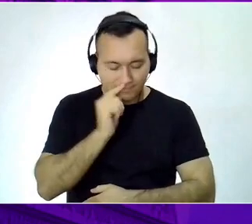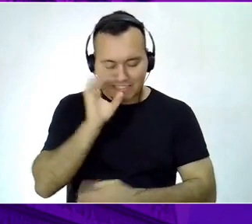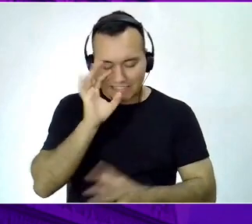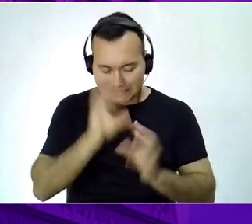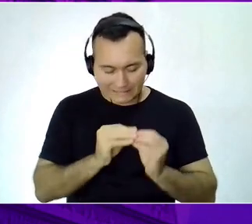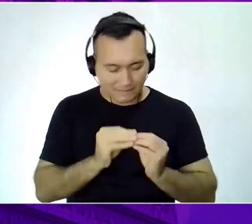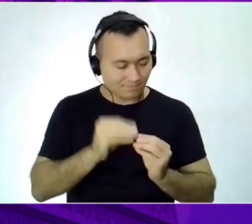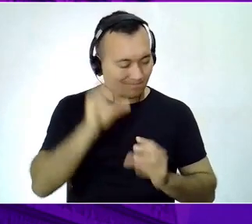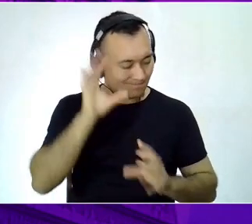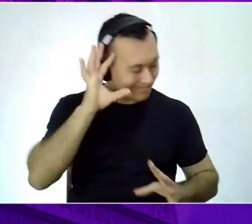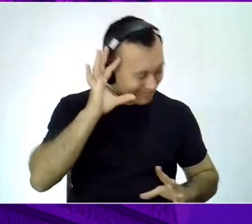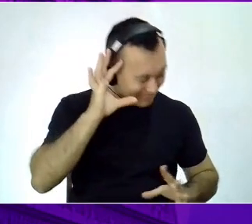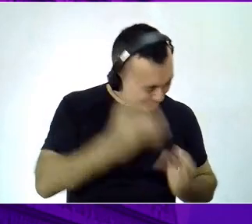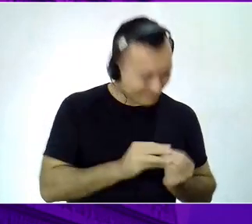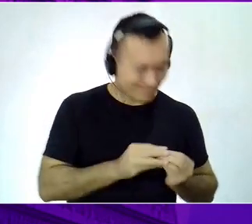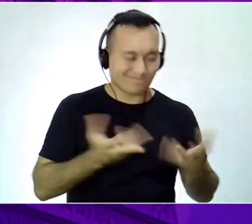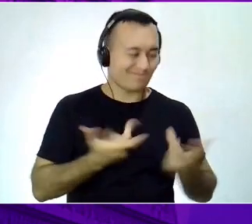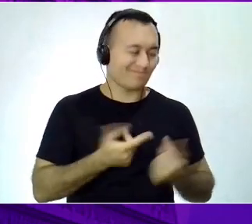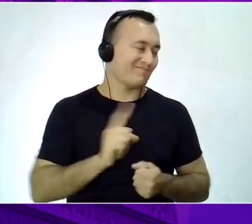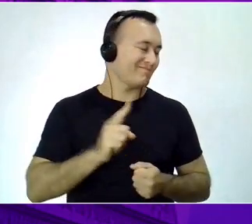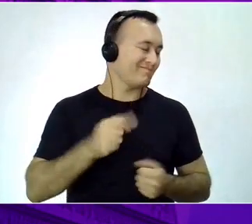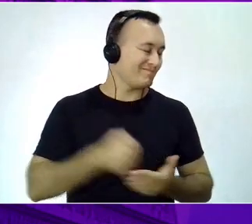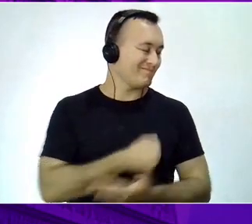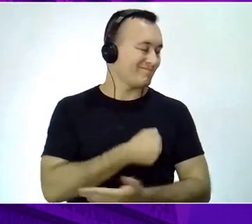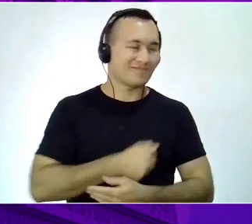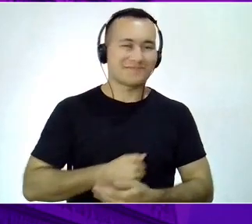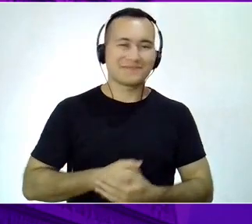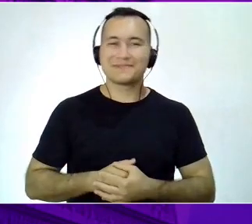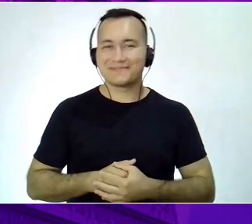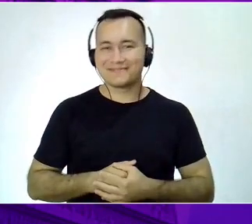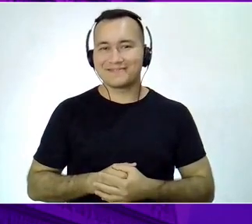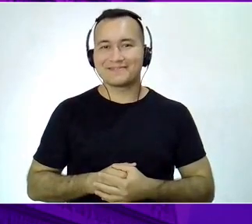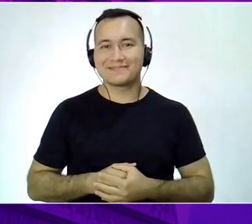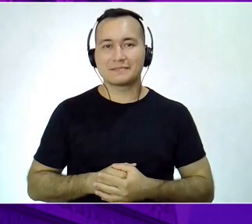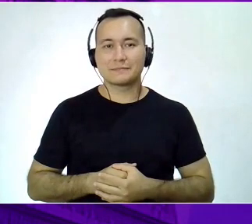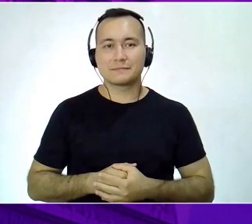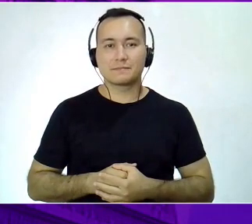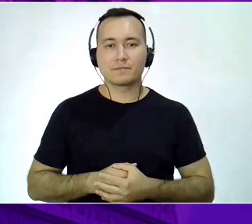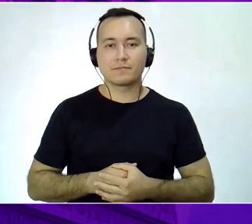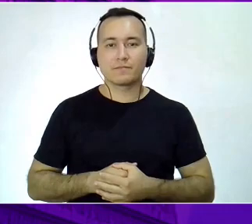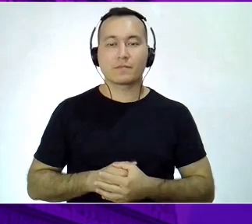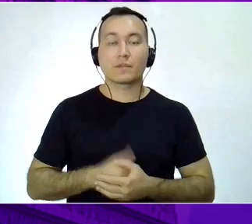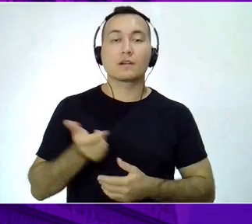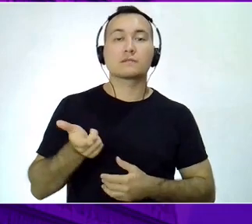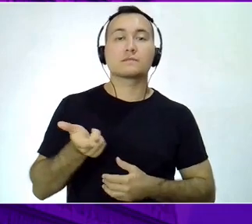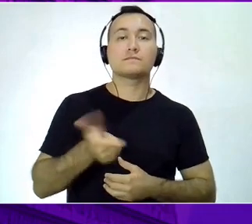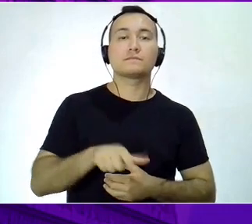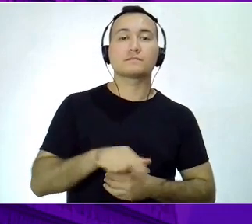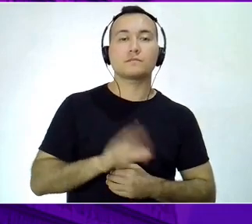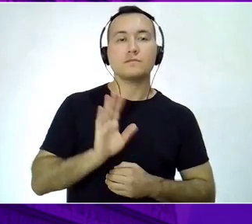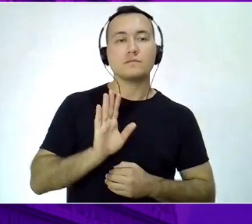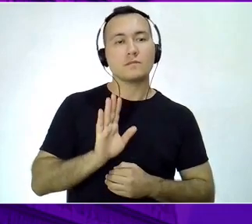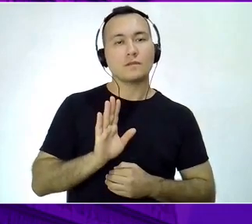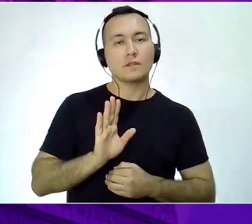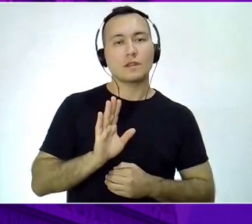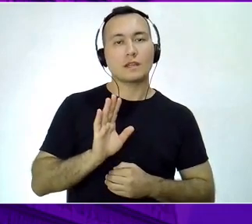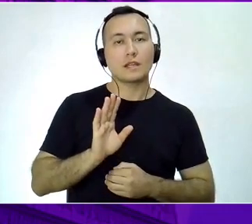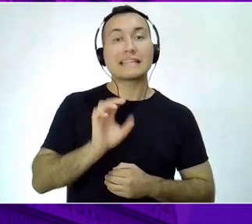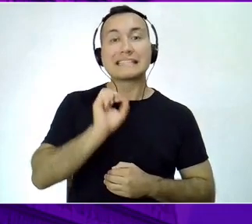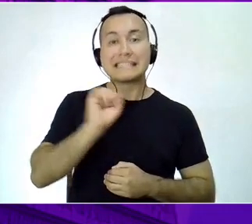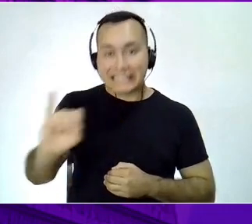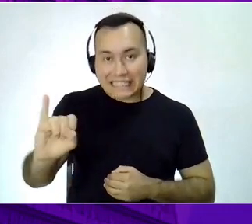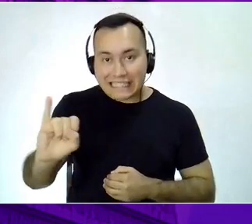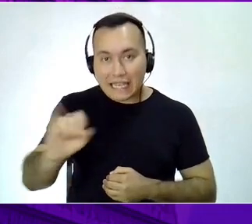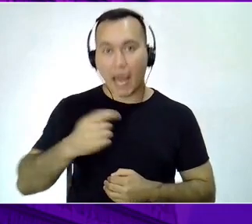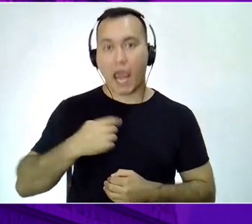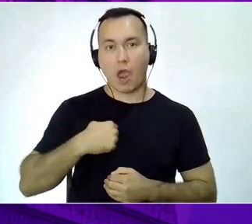com aquela imagem. Tá? Então, tá, se eu proibir vocês de usarem... Eu sou tão...